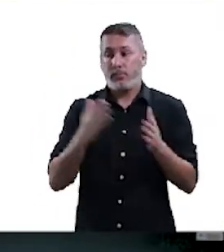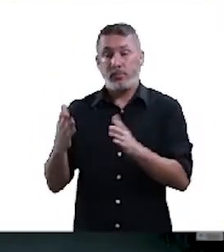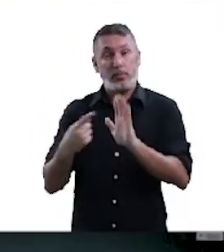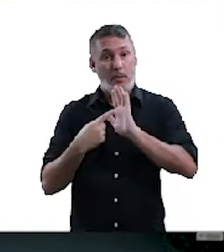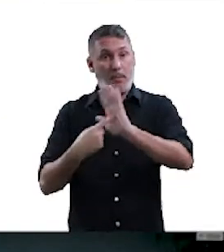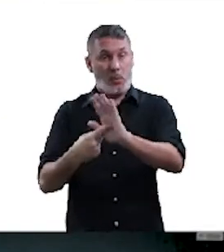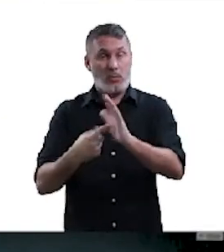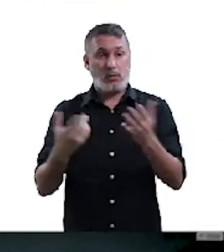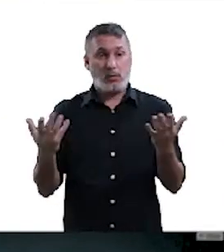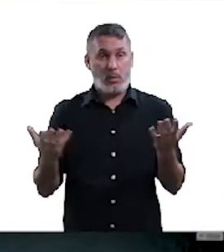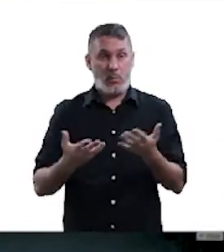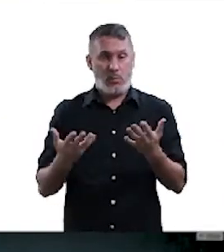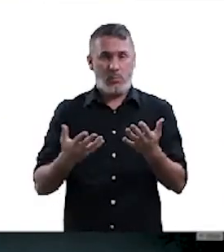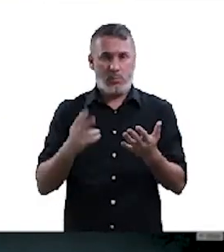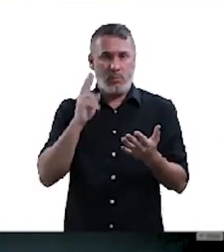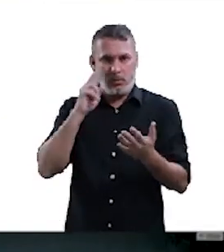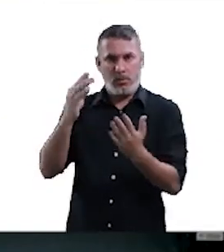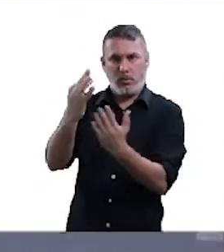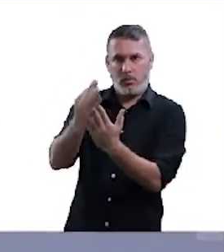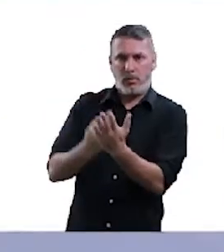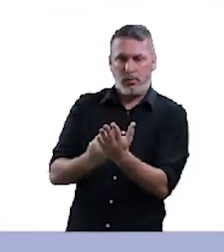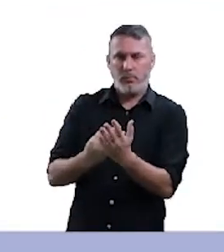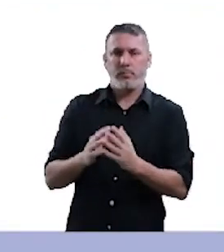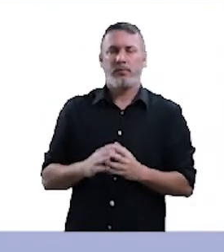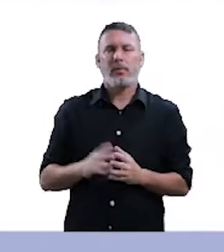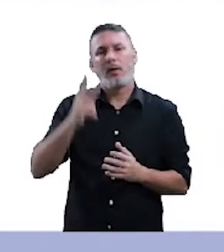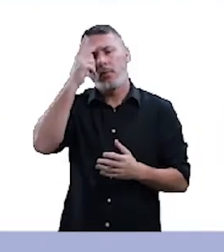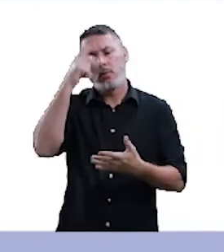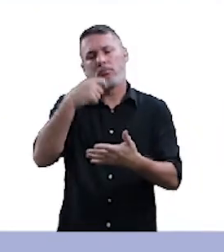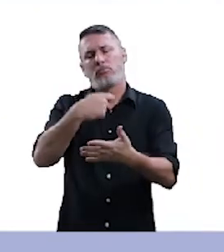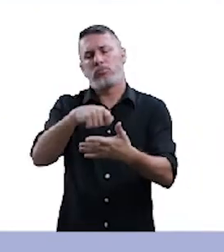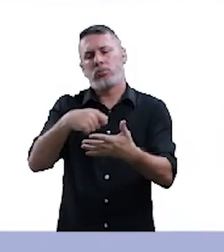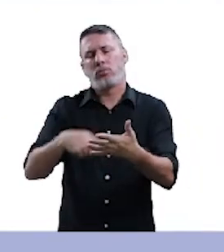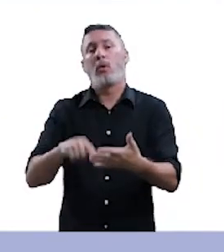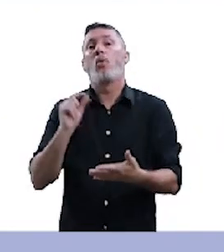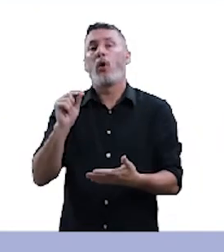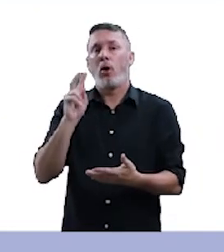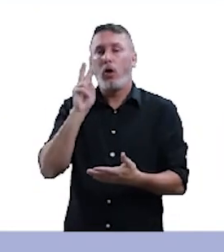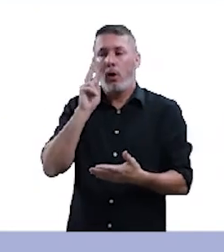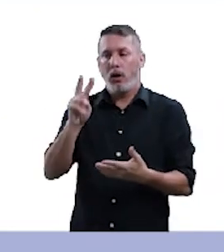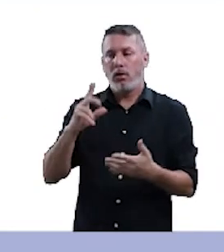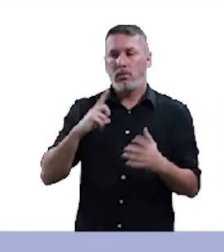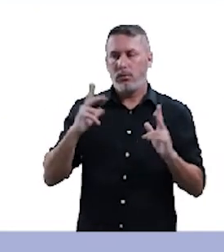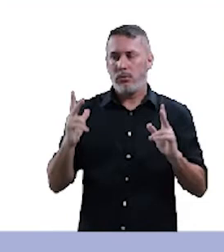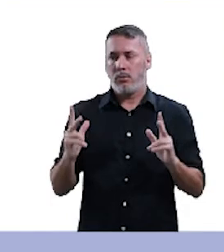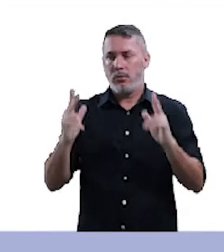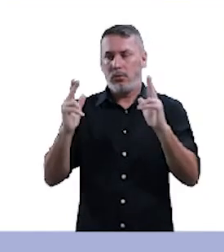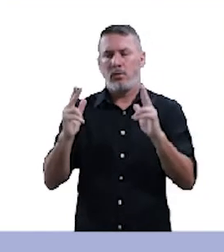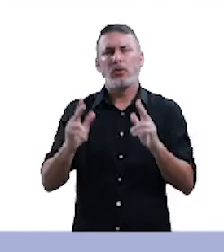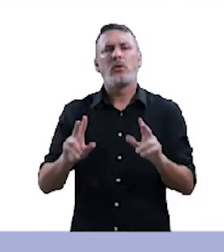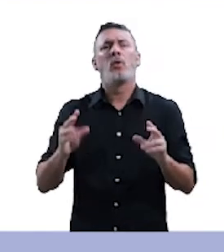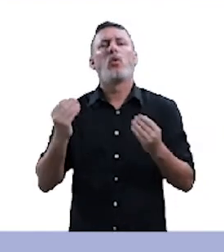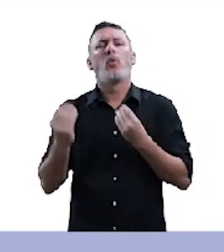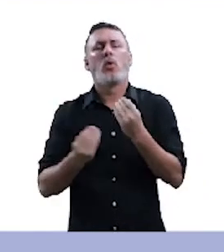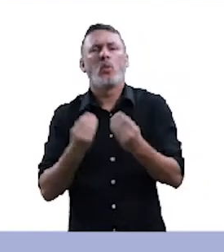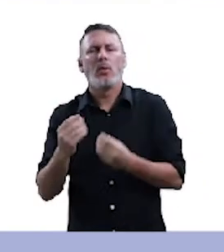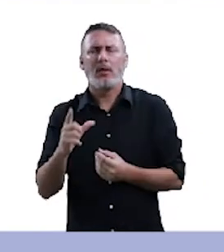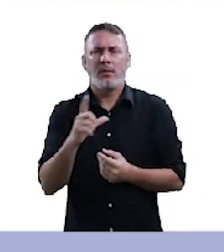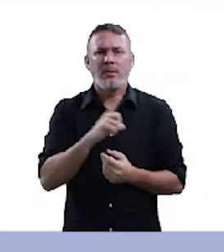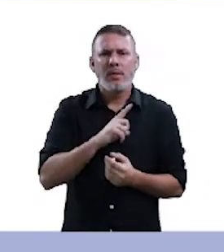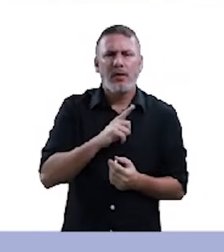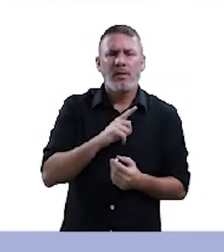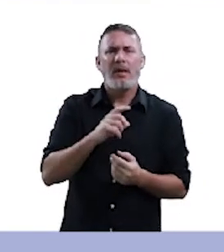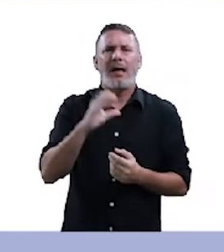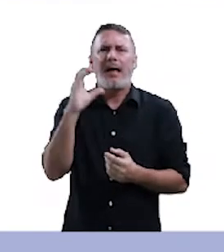análise? O candidato ele começa aqui, ó, outro sim, a rápida propagação e as dificuldades para